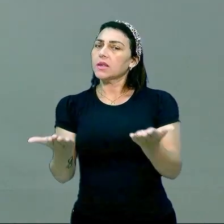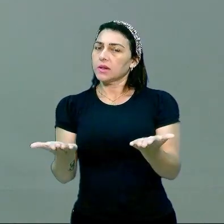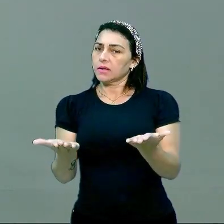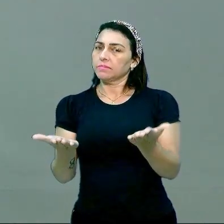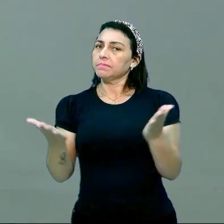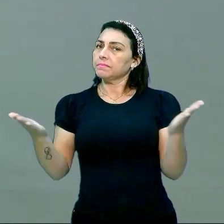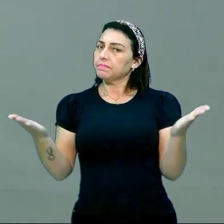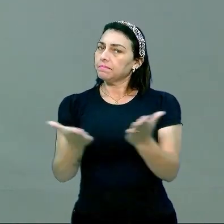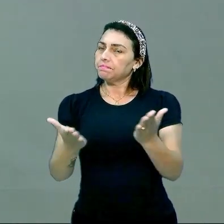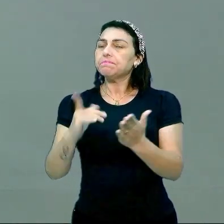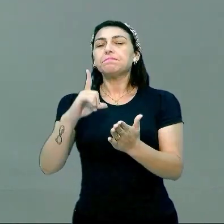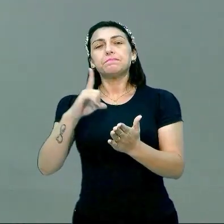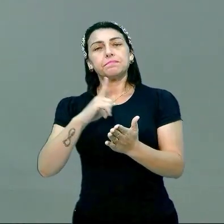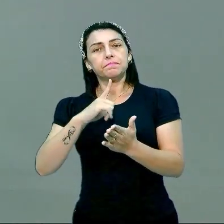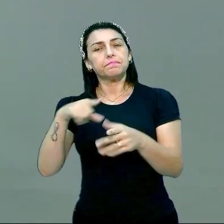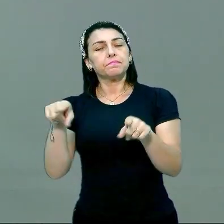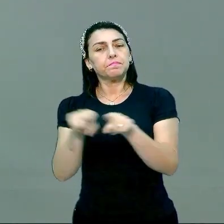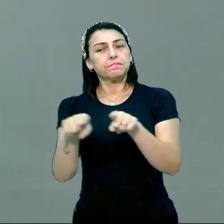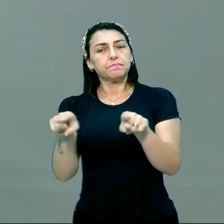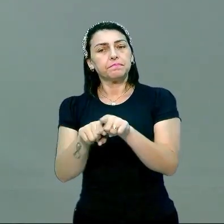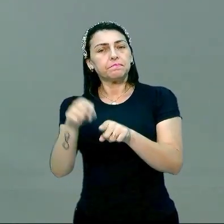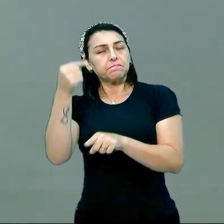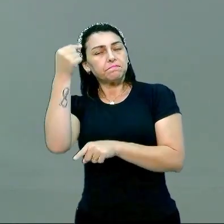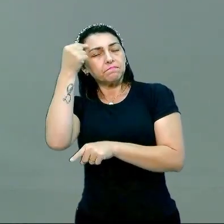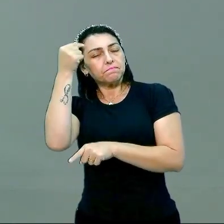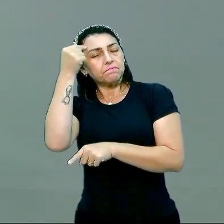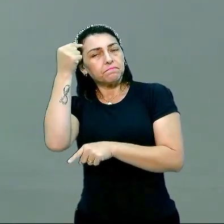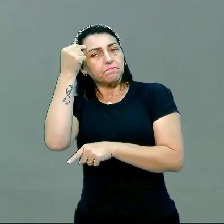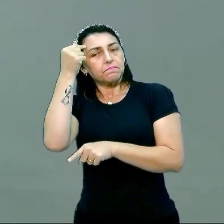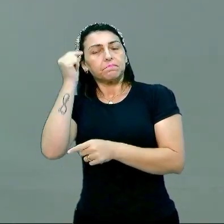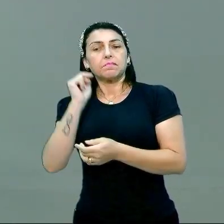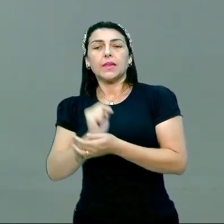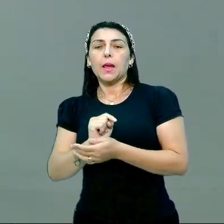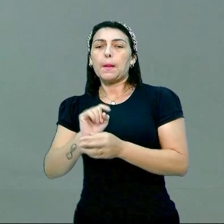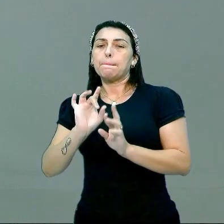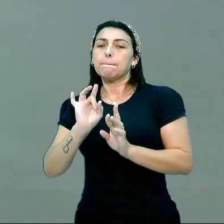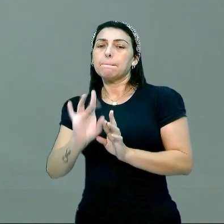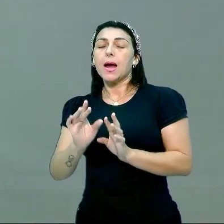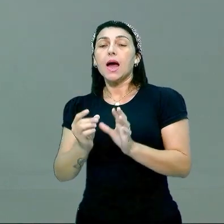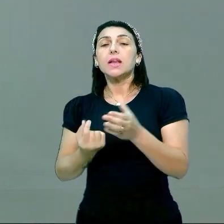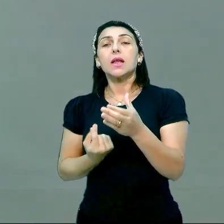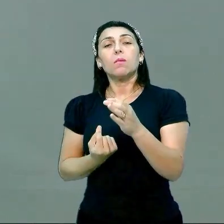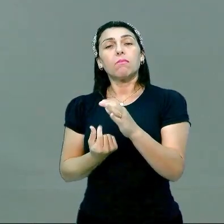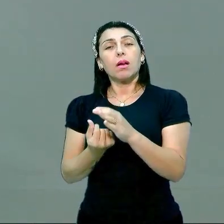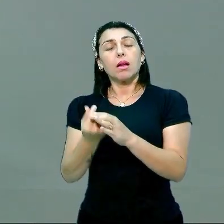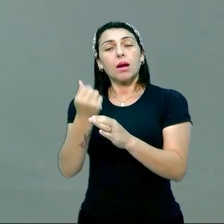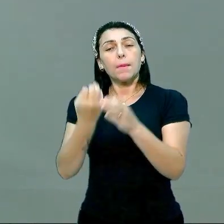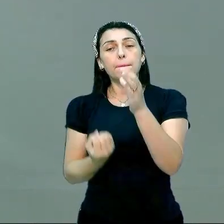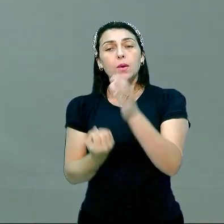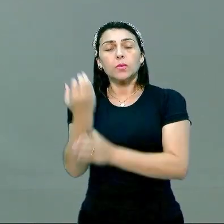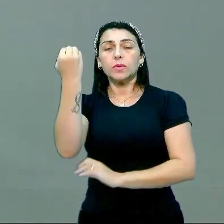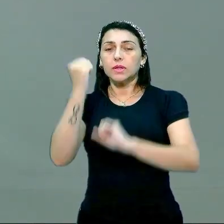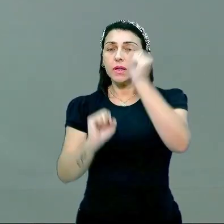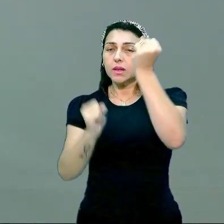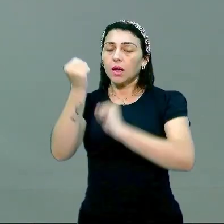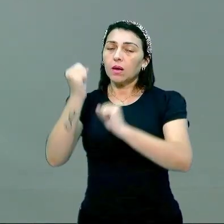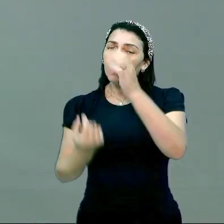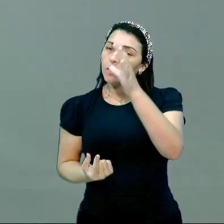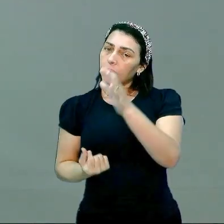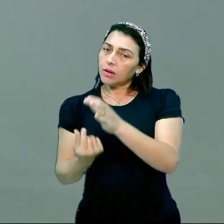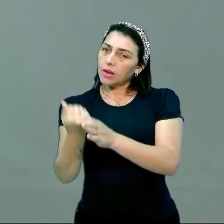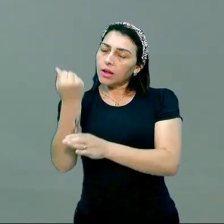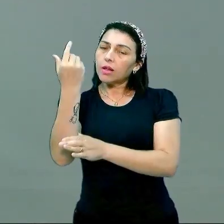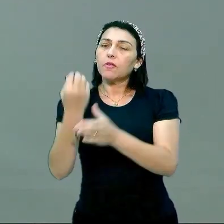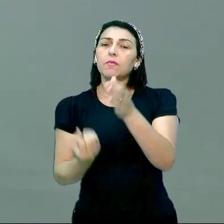Agora nós também temos que acabar com aquele negócio de que, mas é o capitalismo que produz a indústria, é o capitalismo